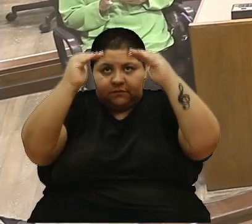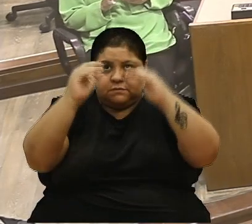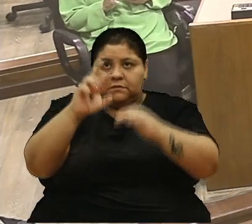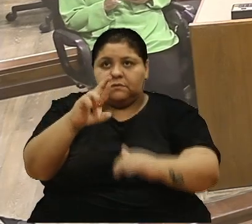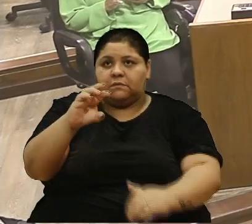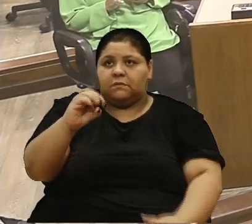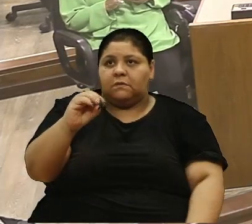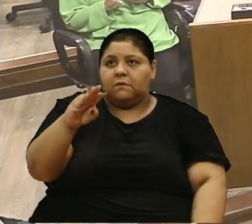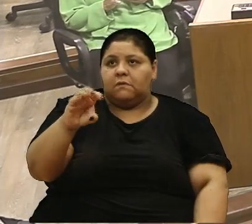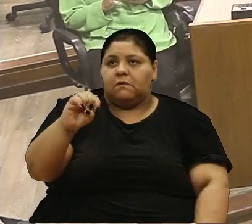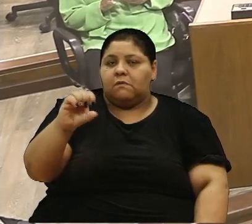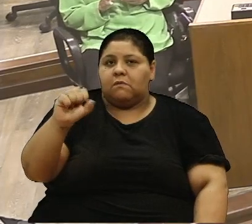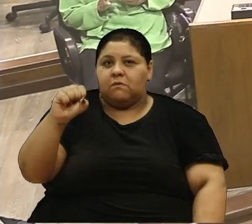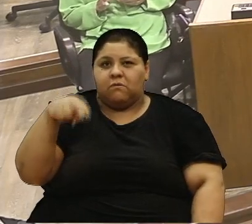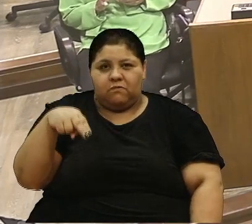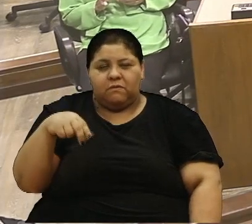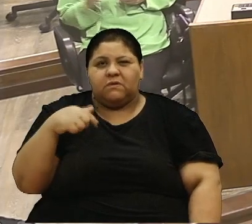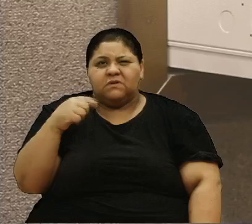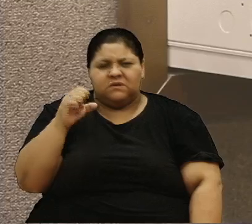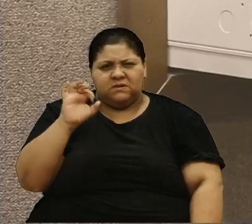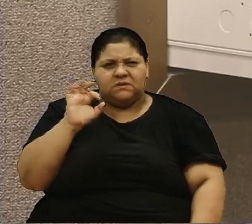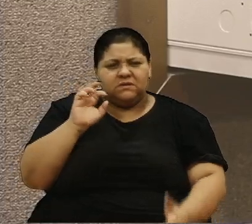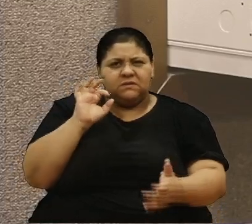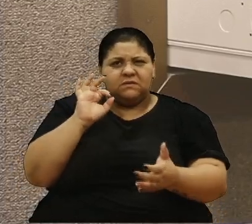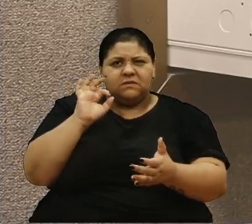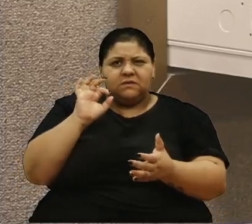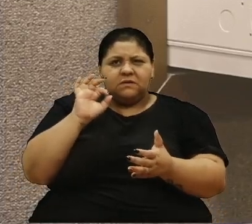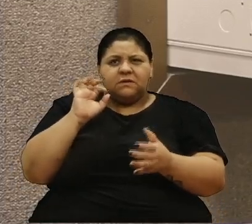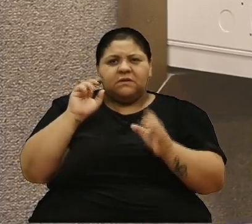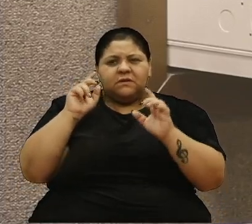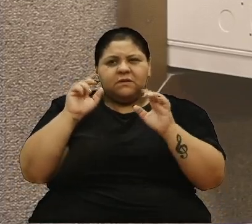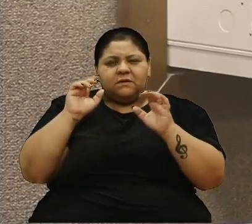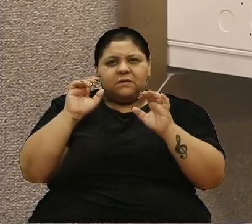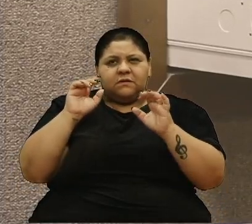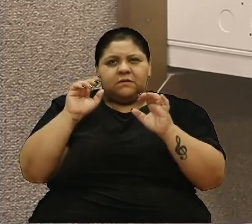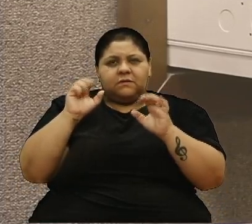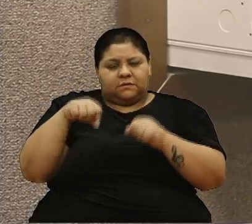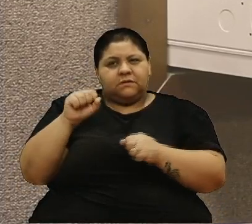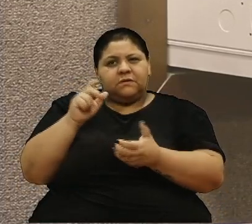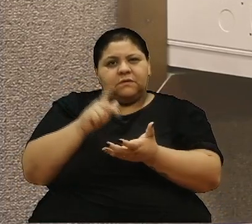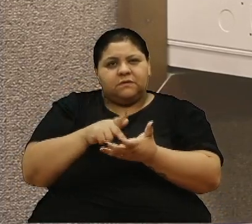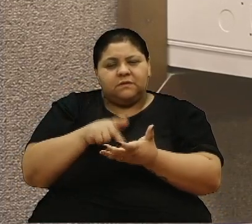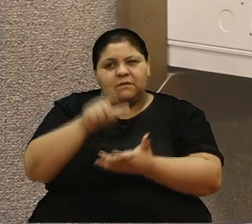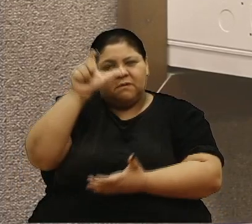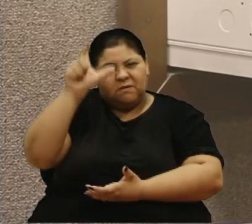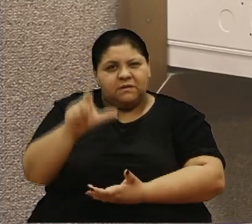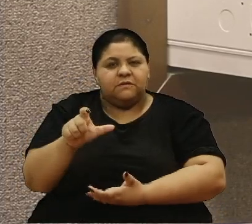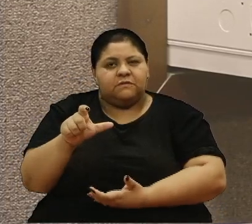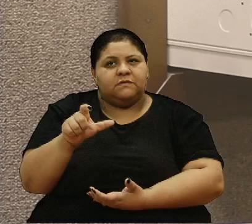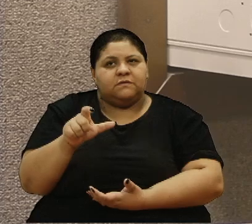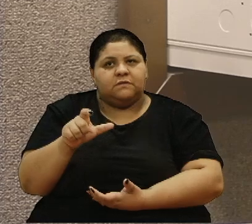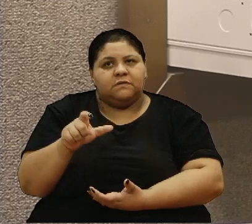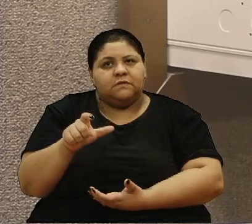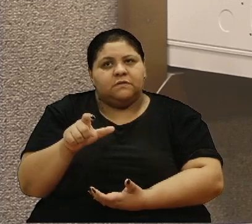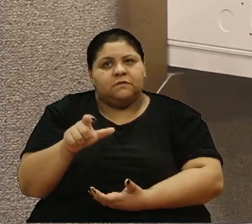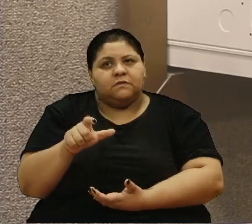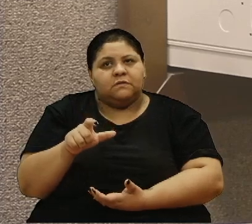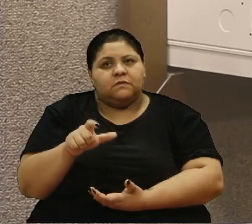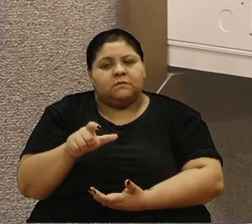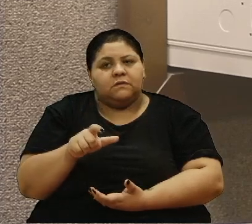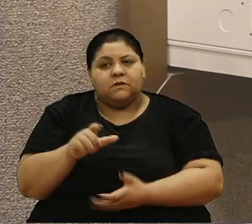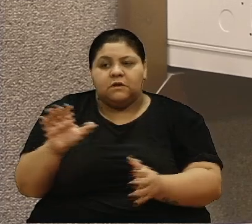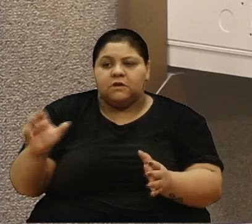Robson Boeira. Sem dúvida nenhuma, é um sujeito que dignifica a cultura